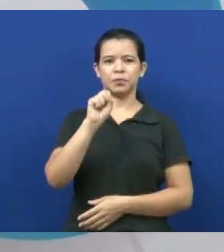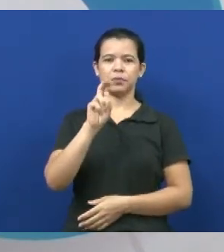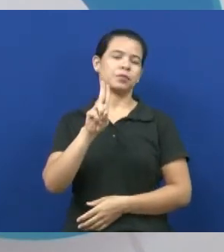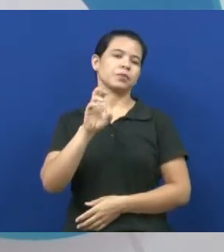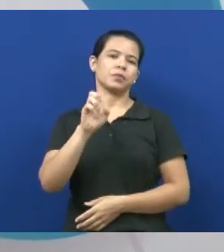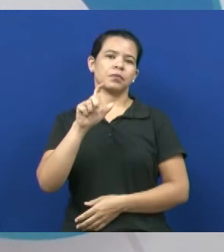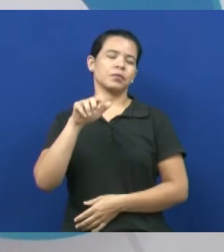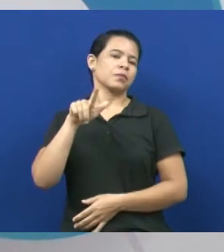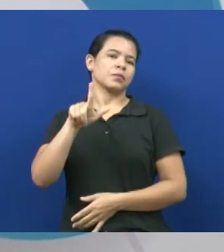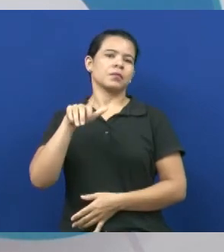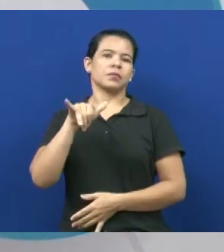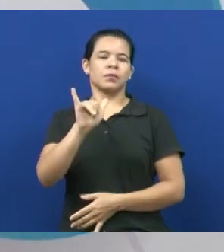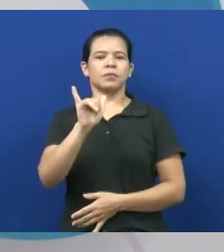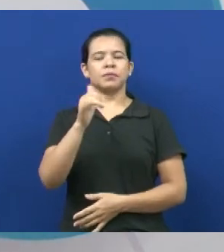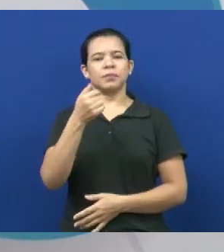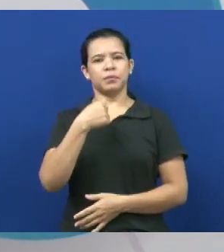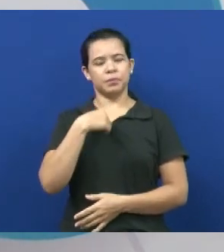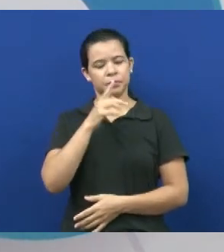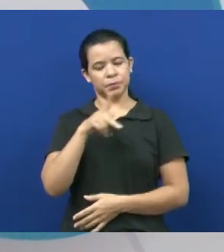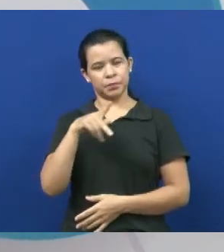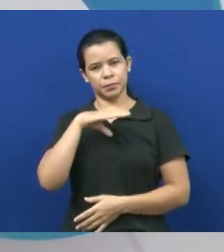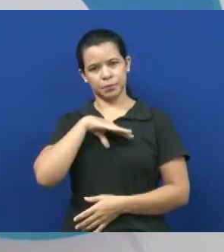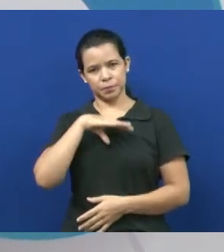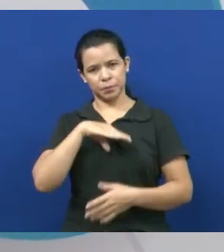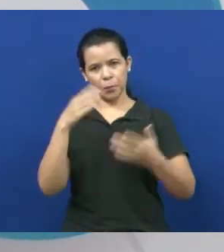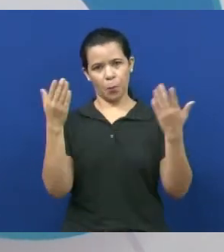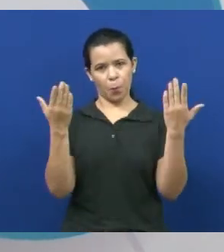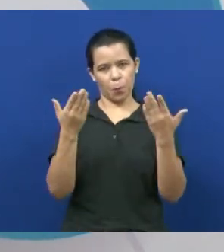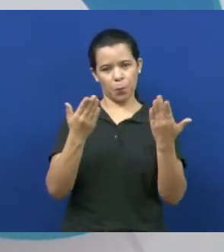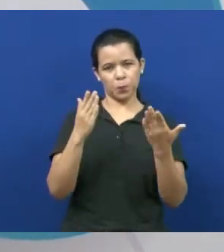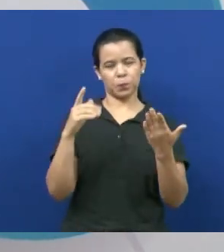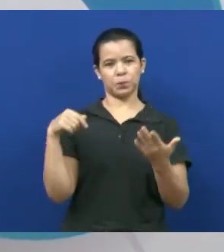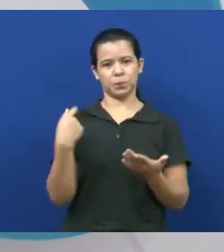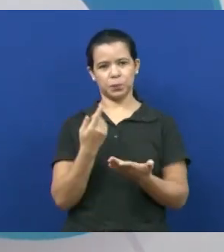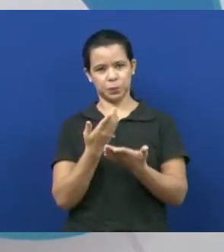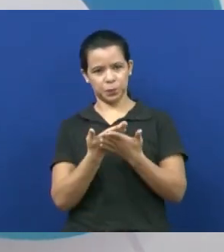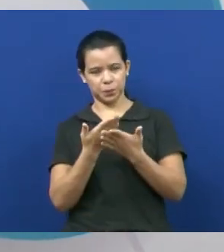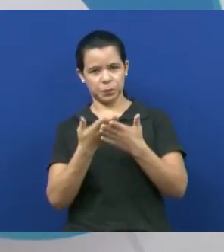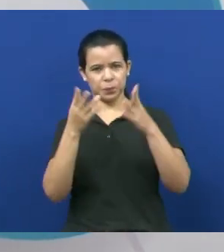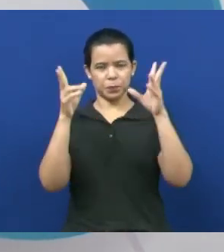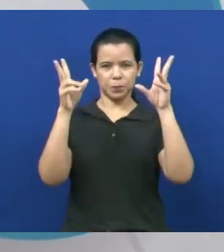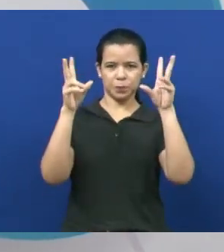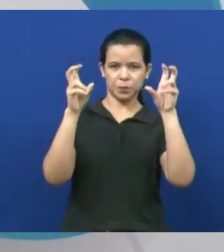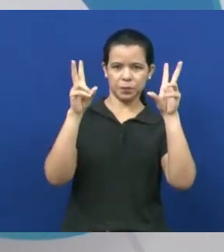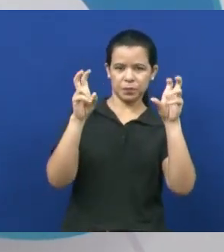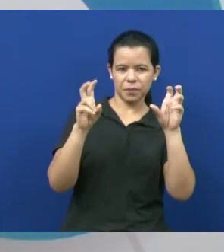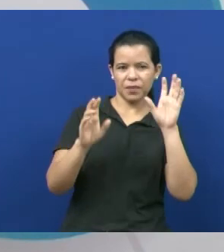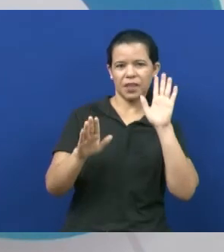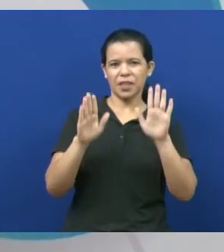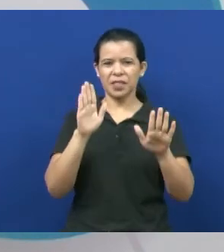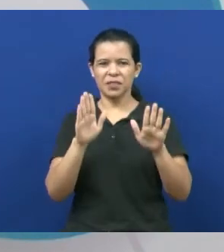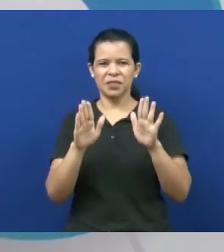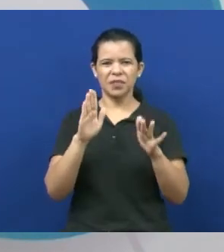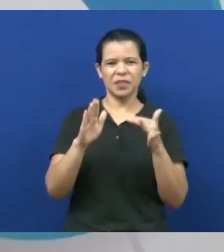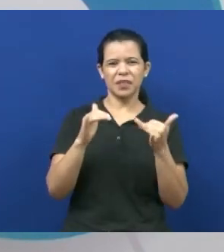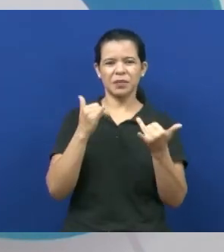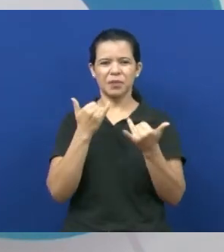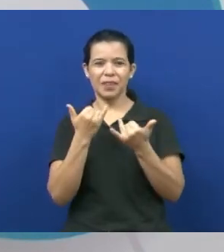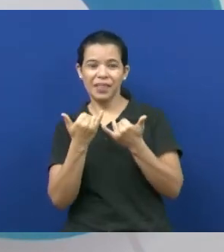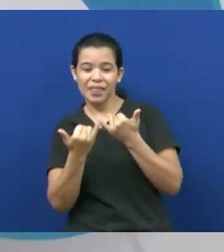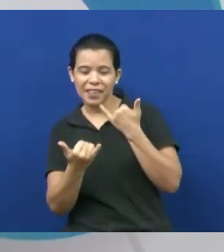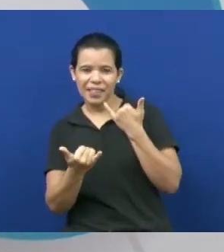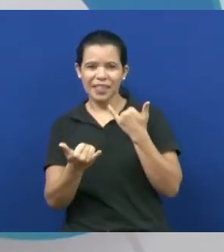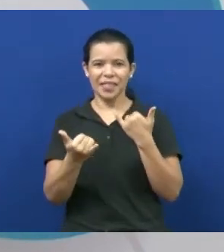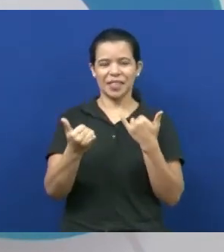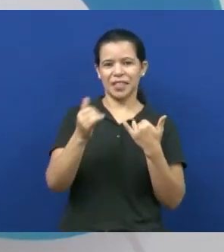de língua portuguesa e hoje nós vamos tratar um tema que às vezes parece que nós vamos dar um pouco de aula de